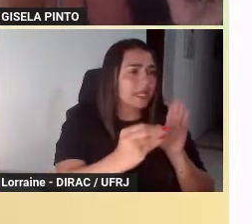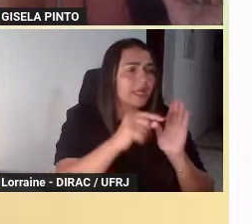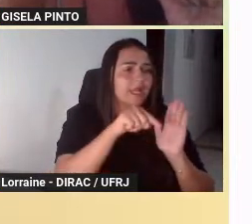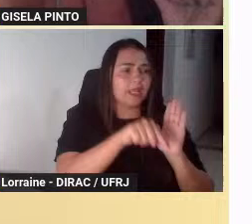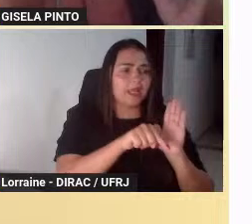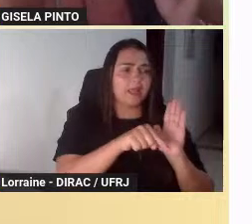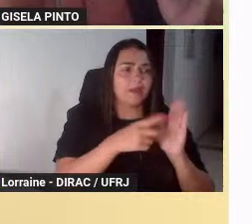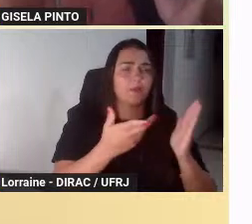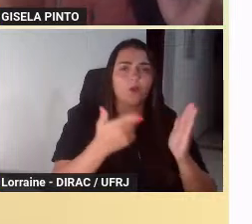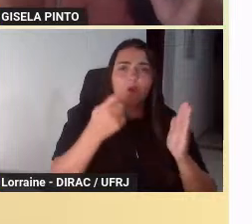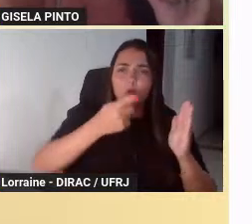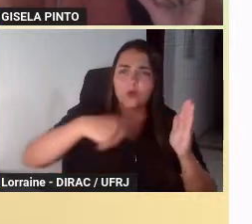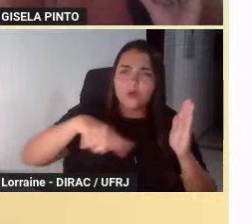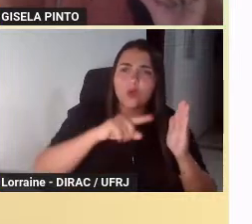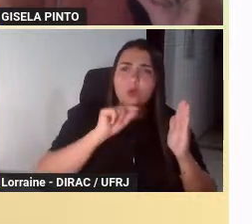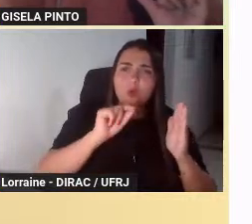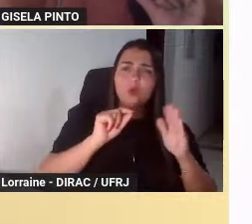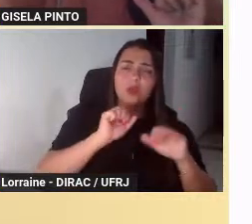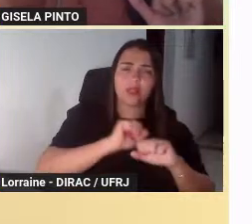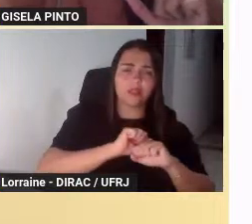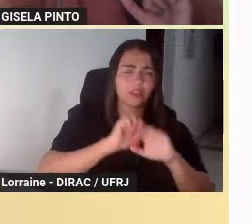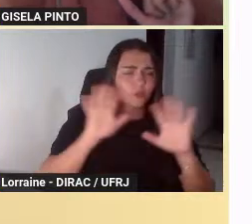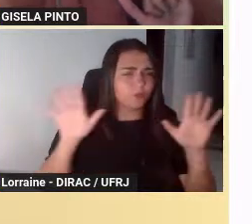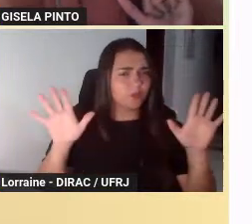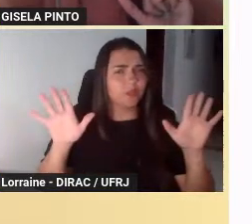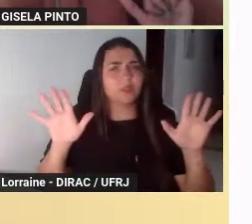gente ser transparente, né?